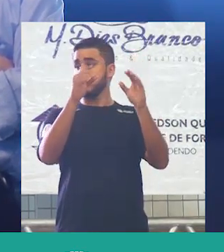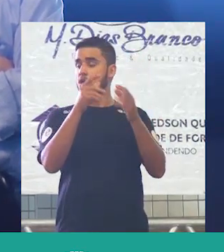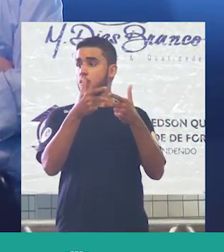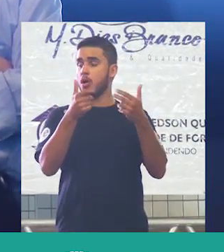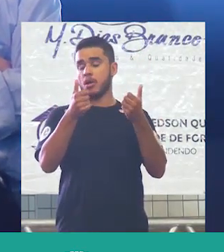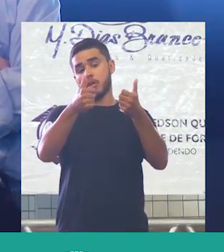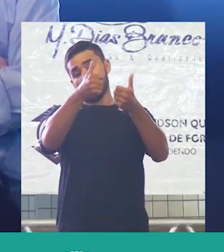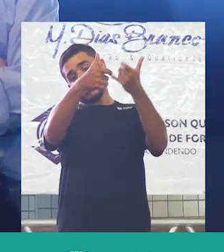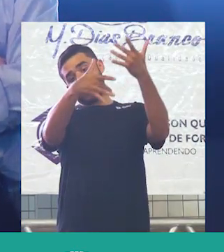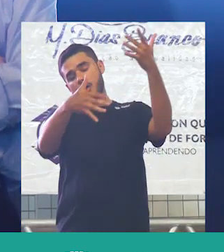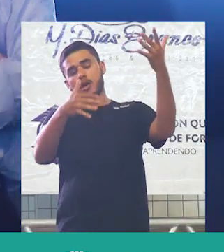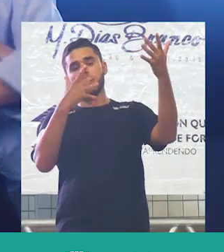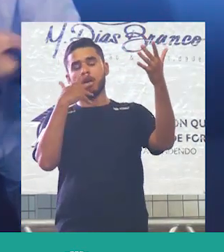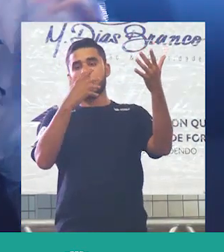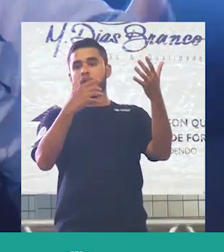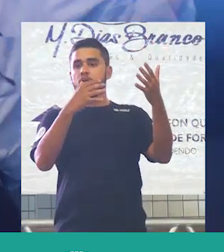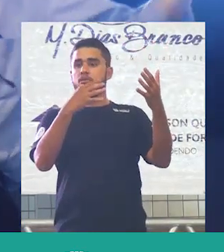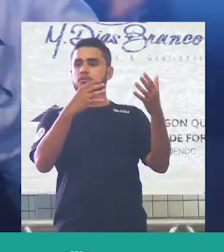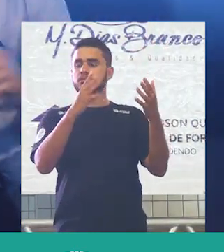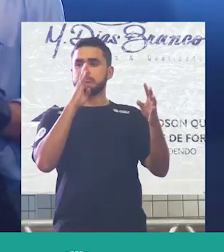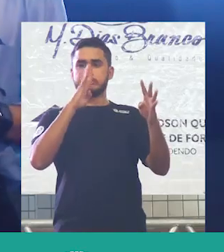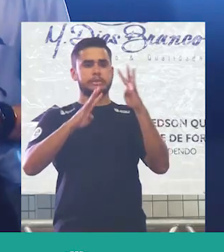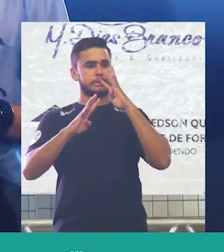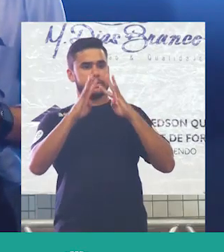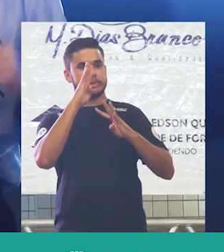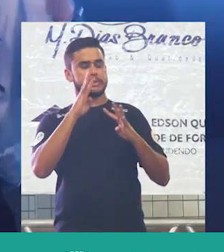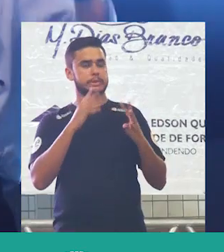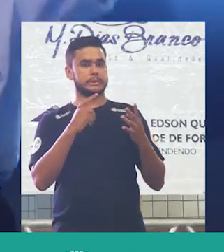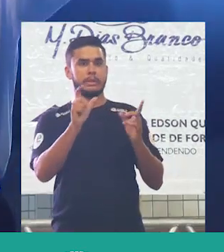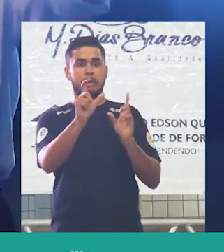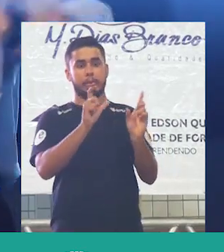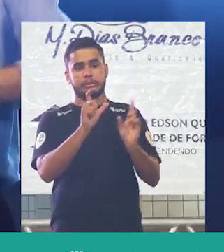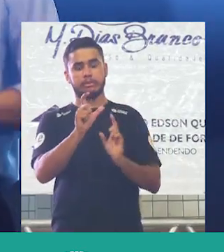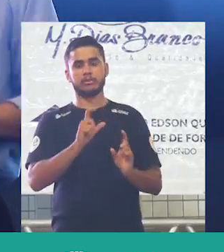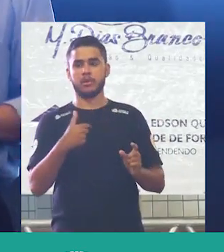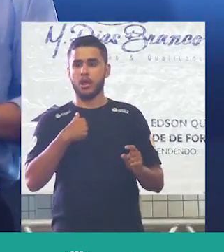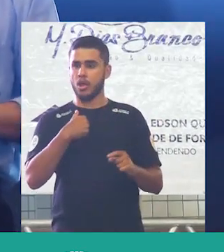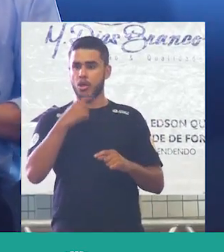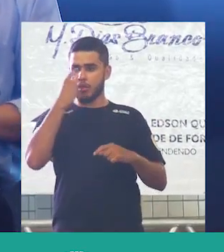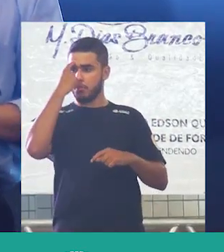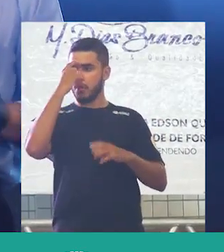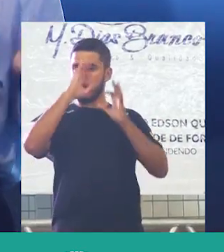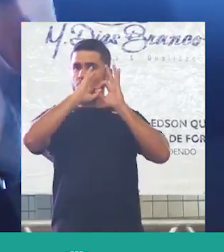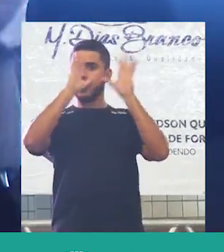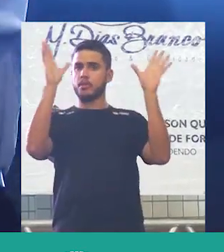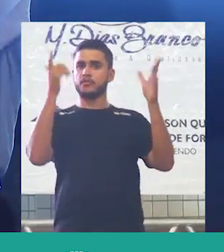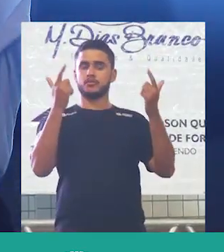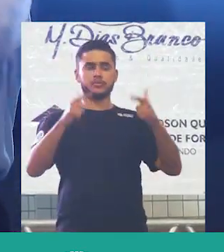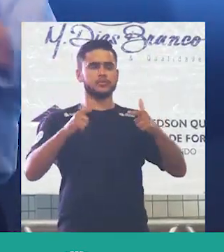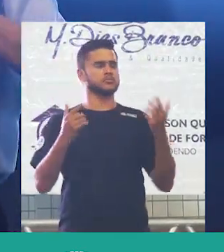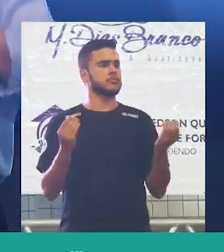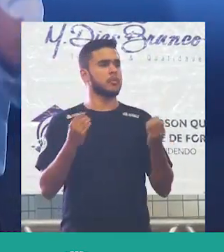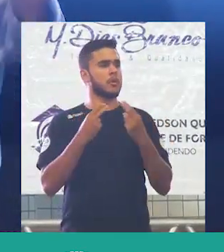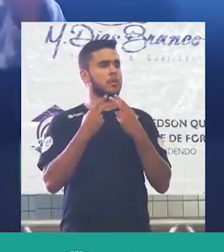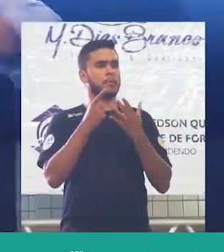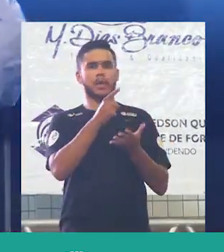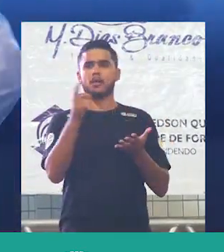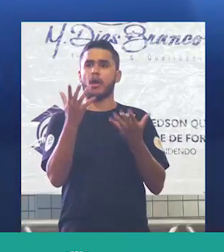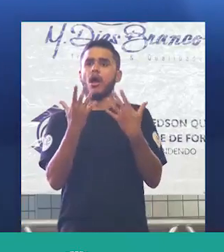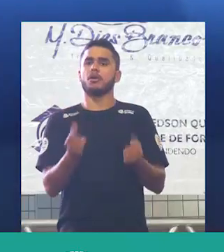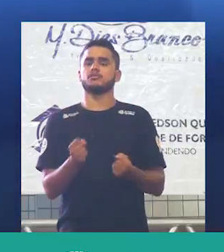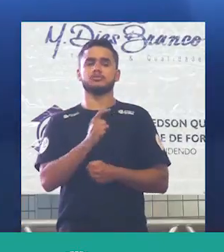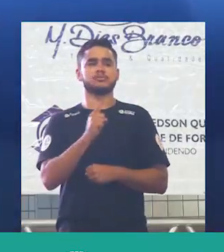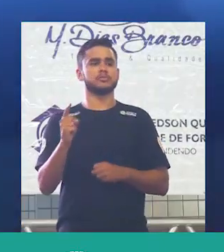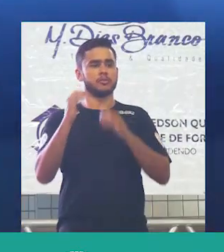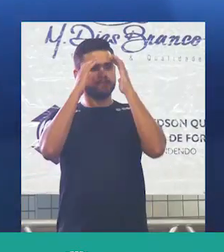esculhambar. Que intolerância doida. Tu não tem direito de pensar, não. E a outra pessoa não tem direito de pensar